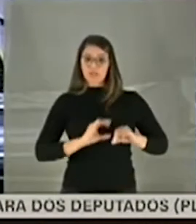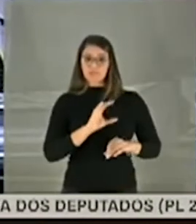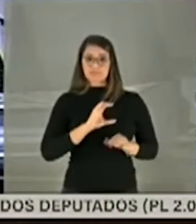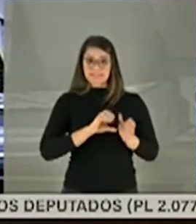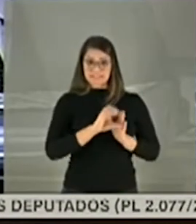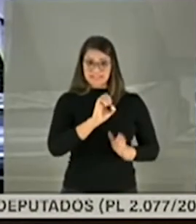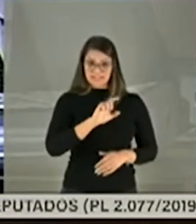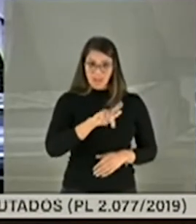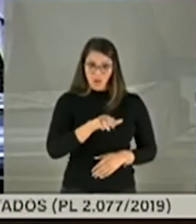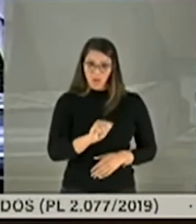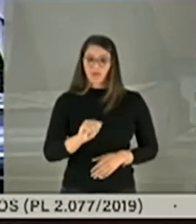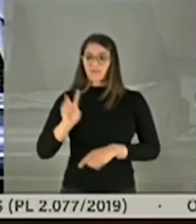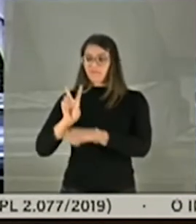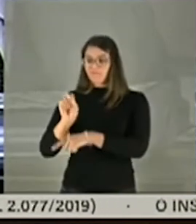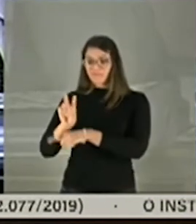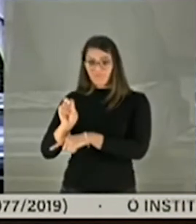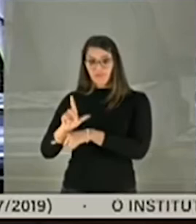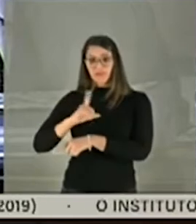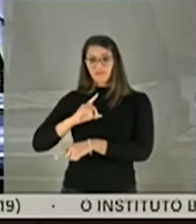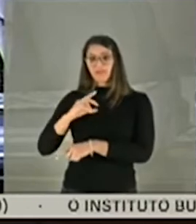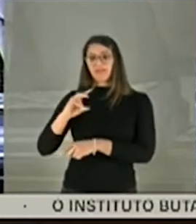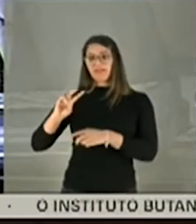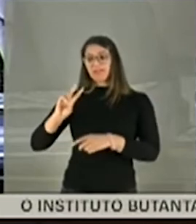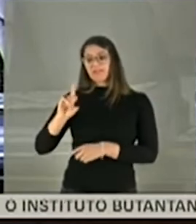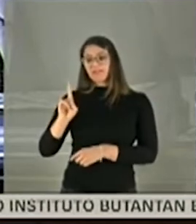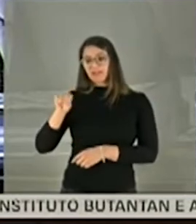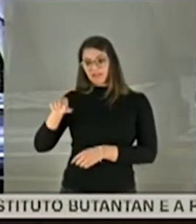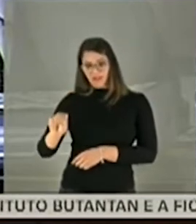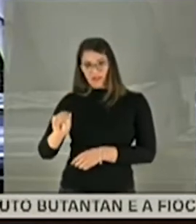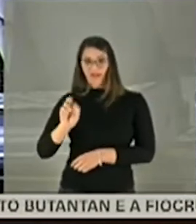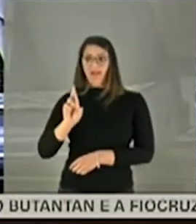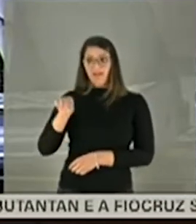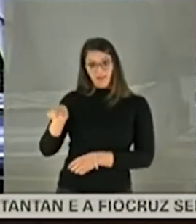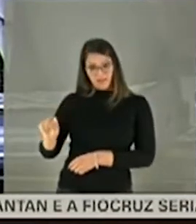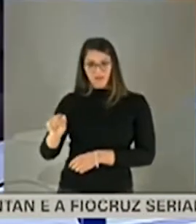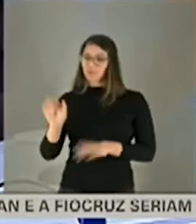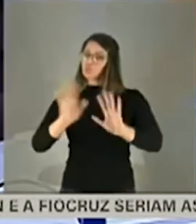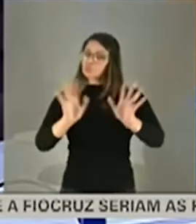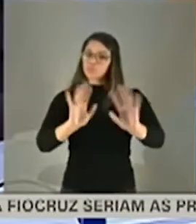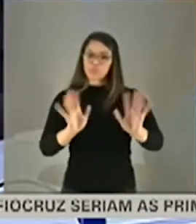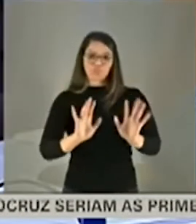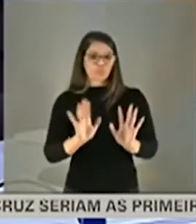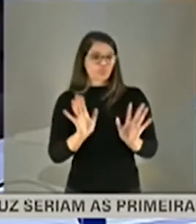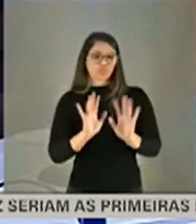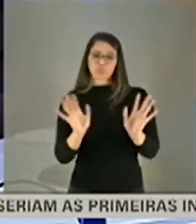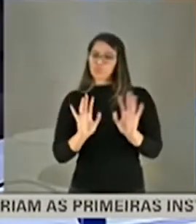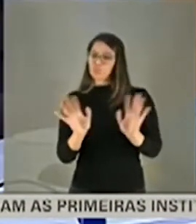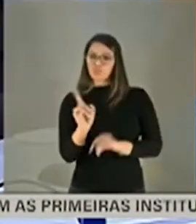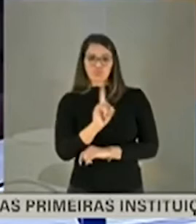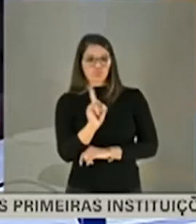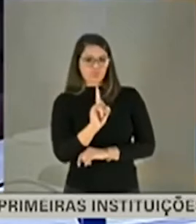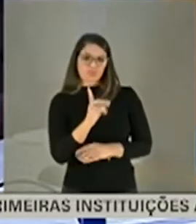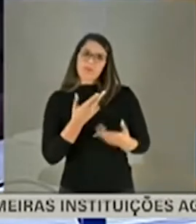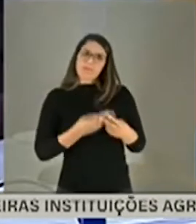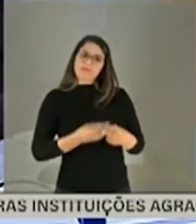são organismos que têm um conteúdo de DNA ou RNA. No caso do Covid, não, senhora, nós temos... Não, senhora, não, senhora, é um caso... Não, senhora, tenha